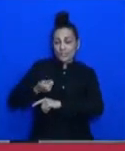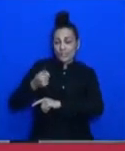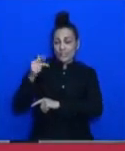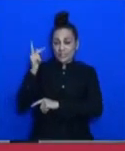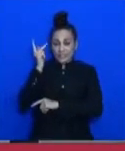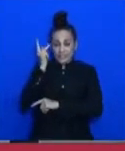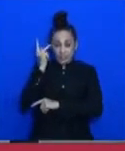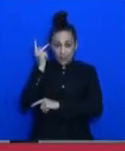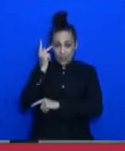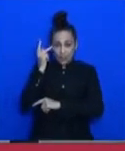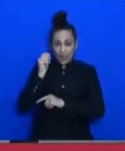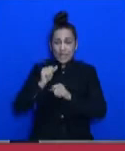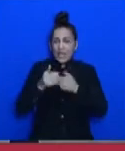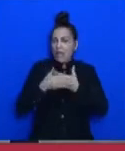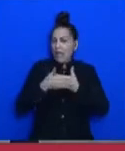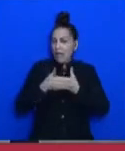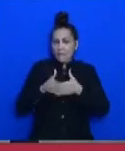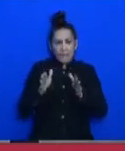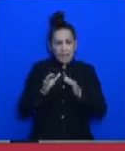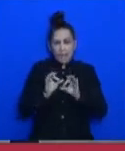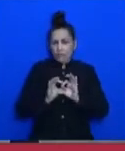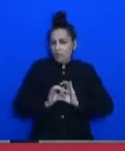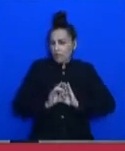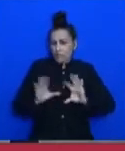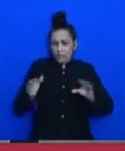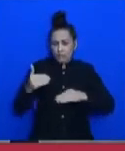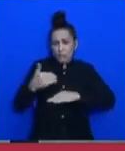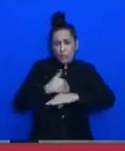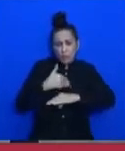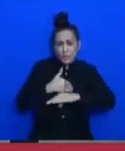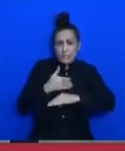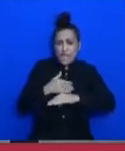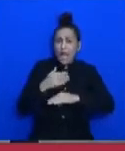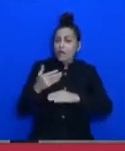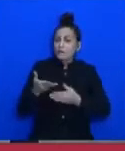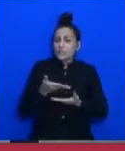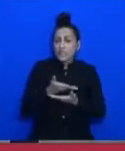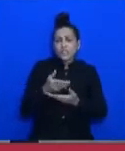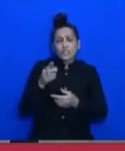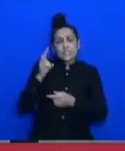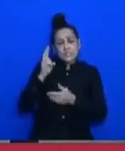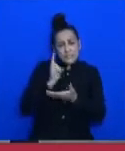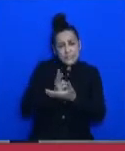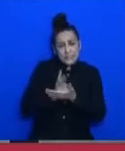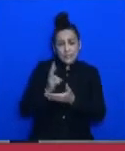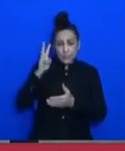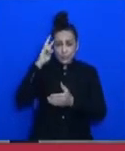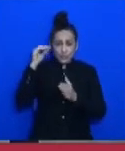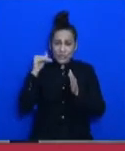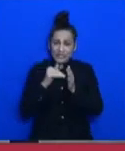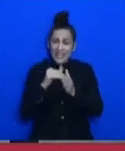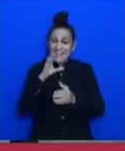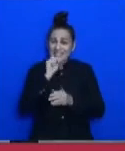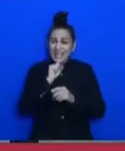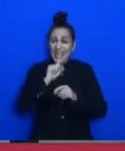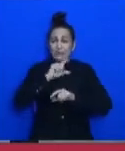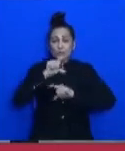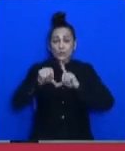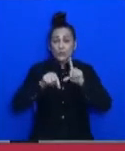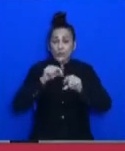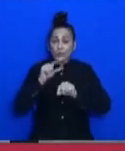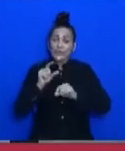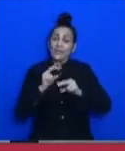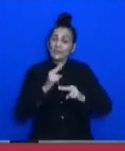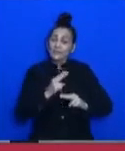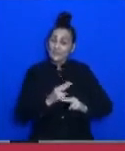Paulo. Espaço aberto ao público, todos são bem-vindos. Sempre de segunda a sábado são realizados aqui mesmo os sorteios